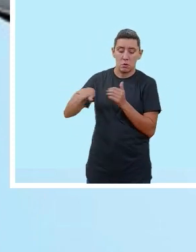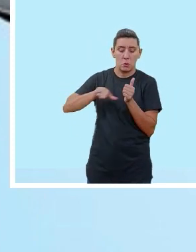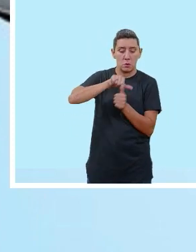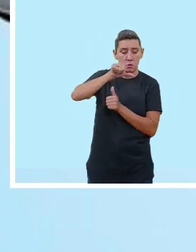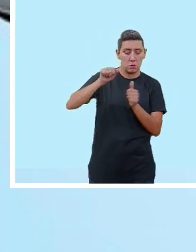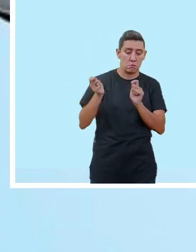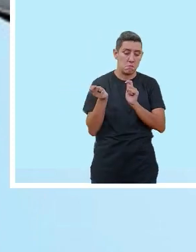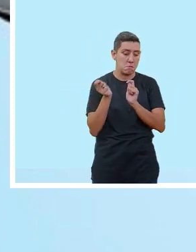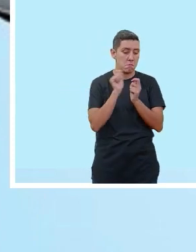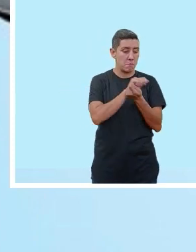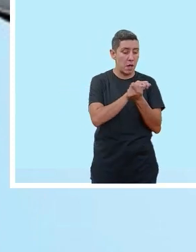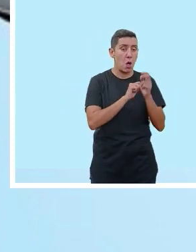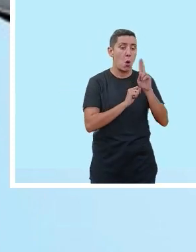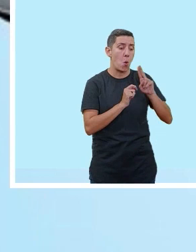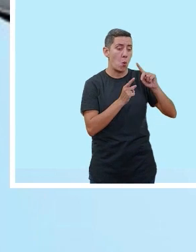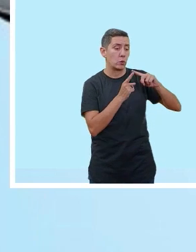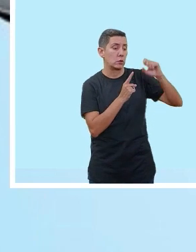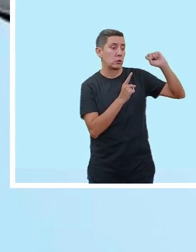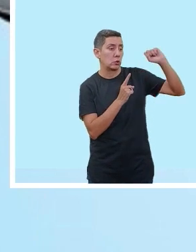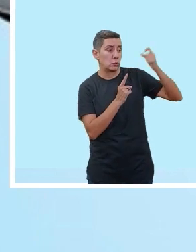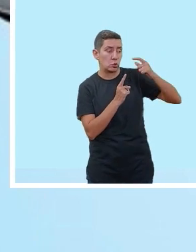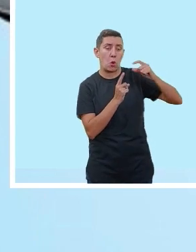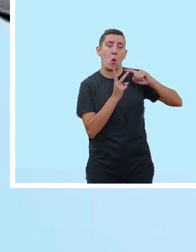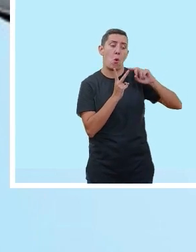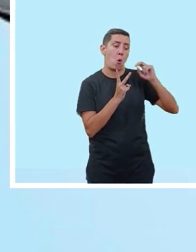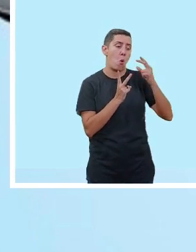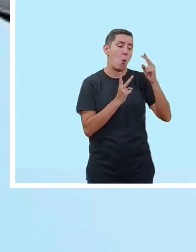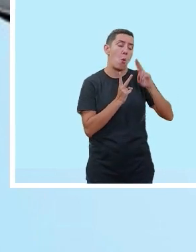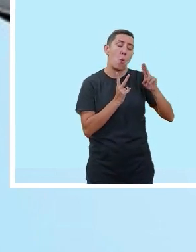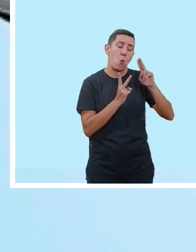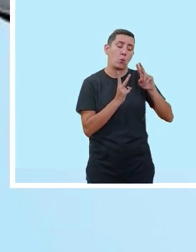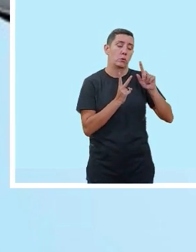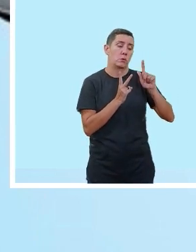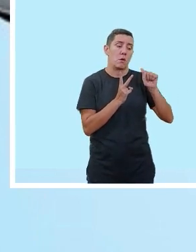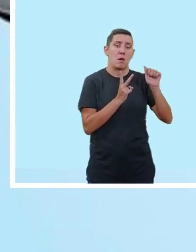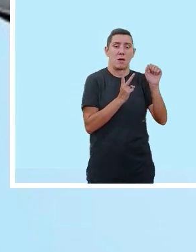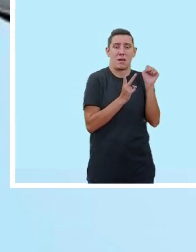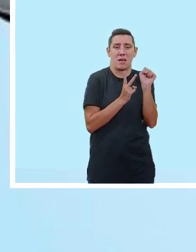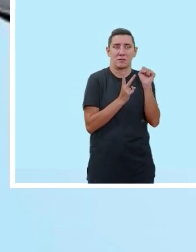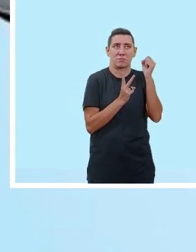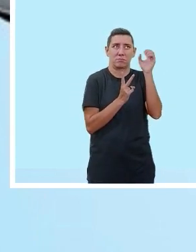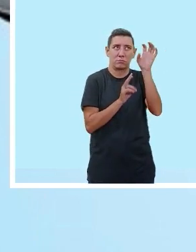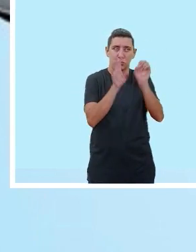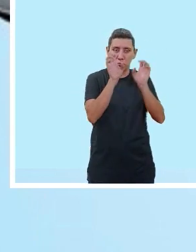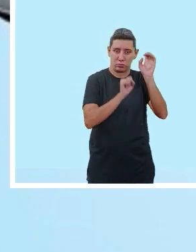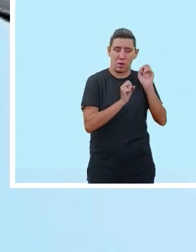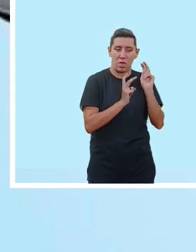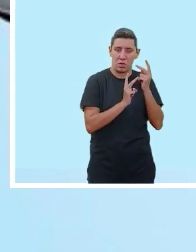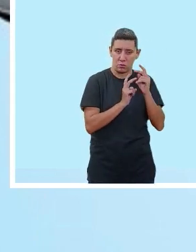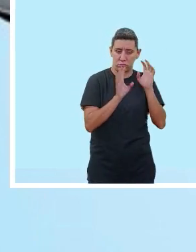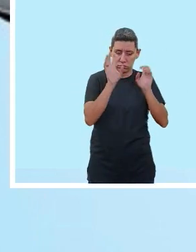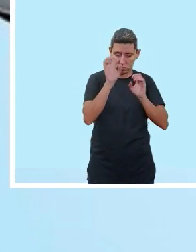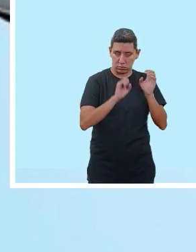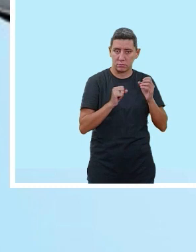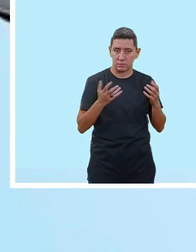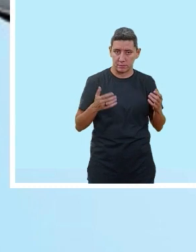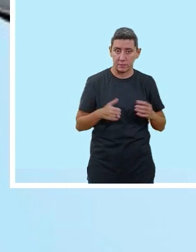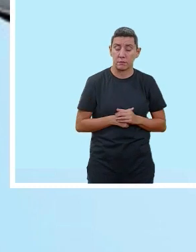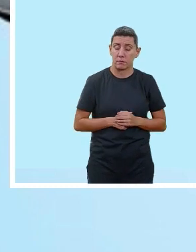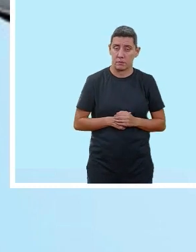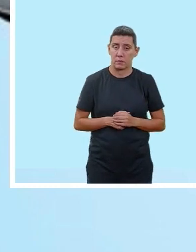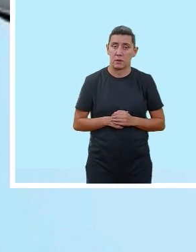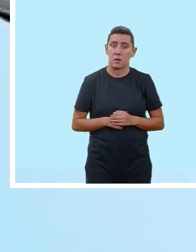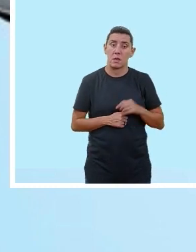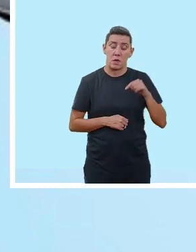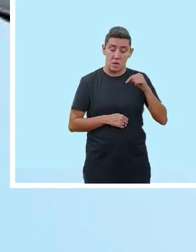No caso da Huawei, a gente tem um foco muito grande na questão de geração de energia solar.